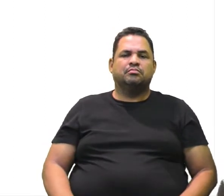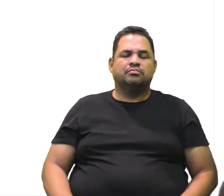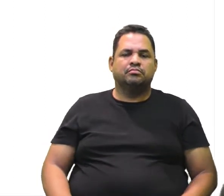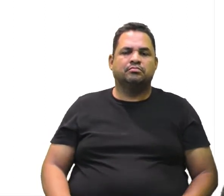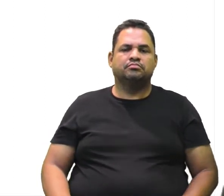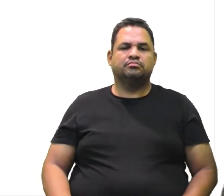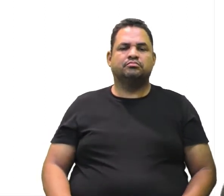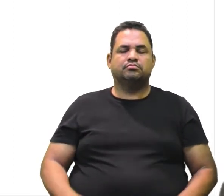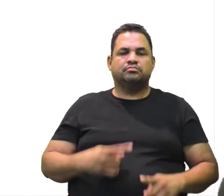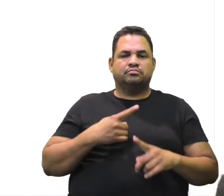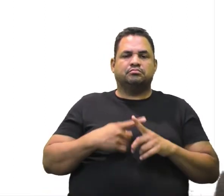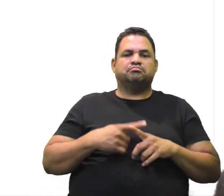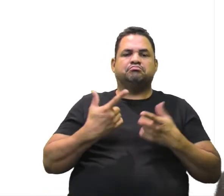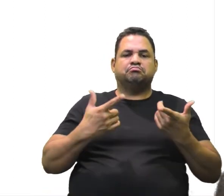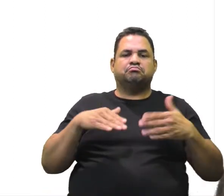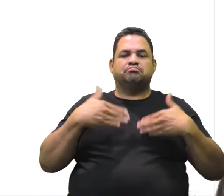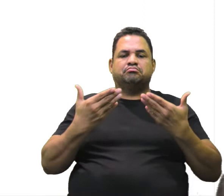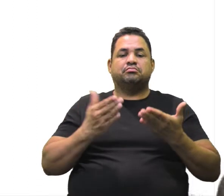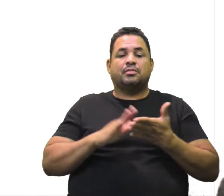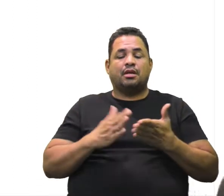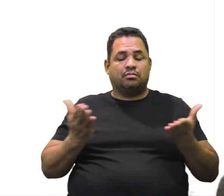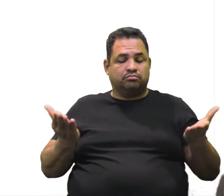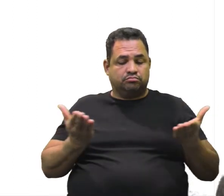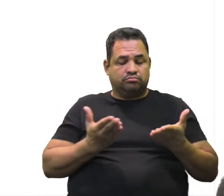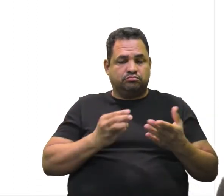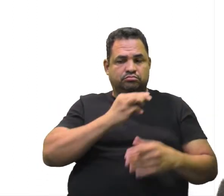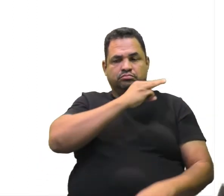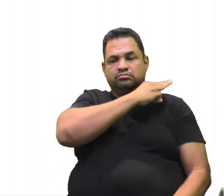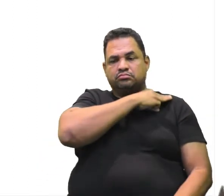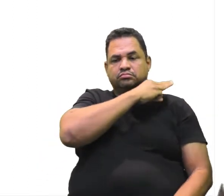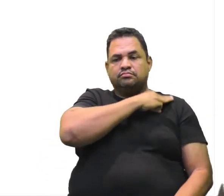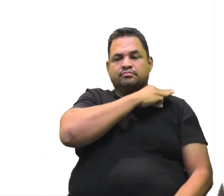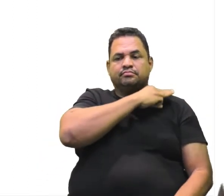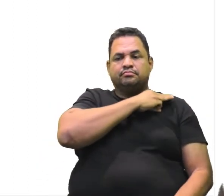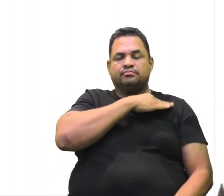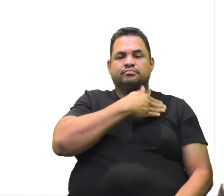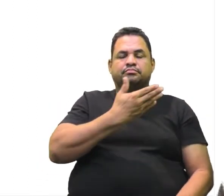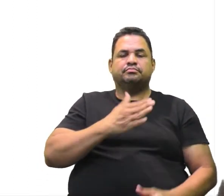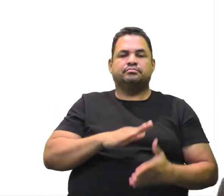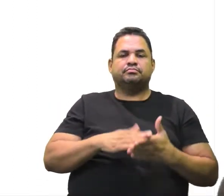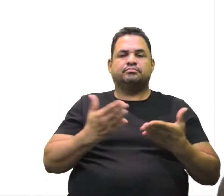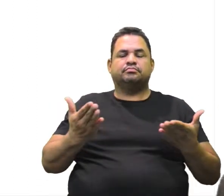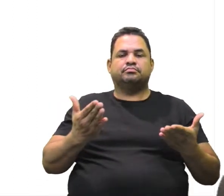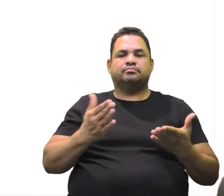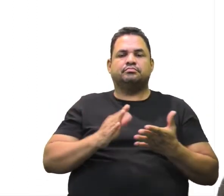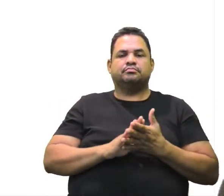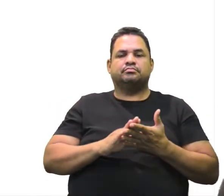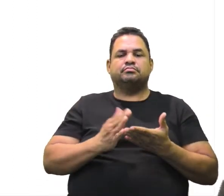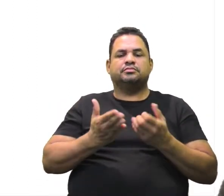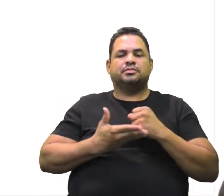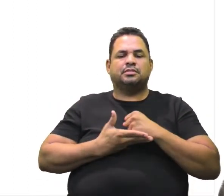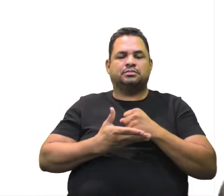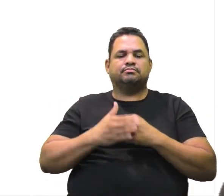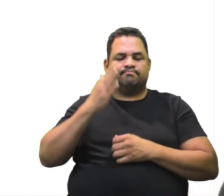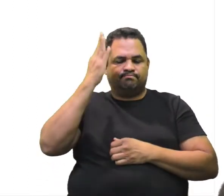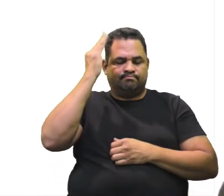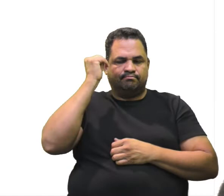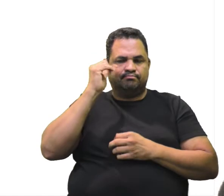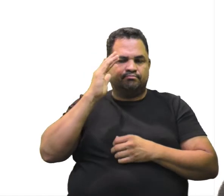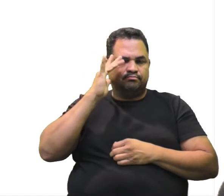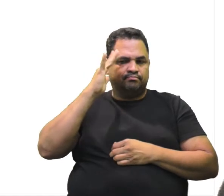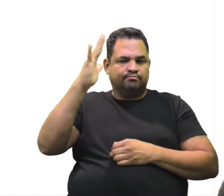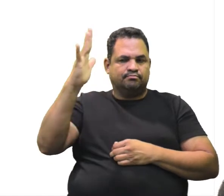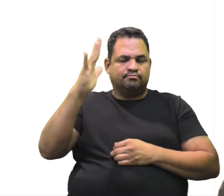arênio. Por quê? Porque quando você chegasse lá no terceiro ano, você ia ter fundamentação